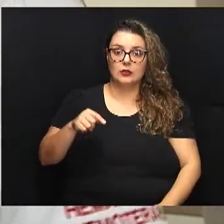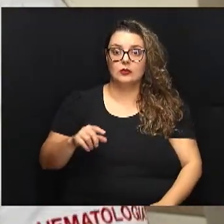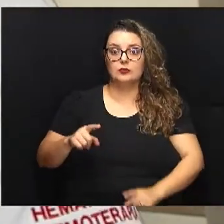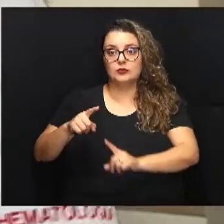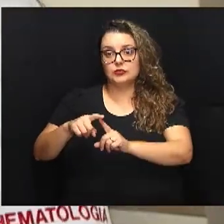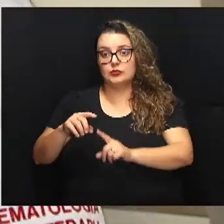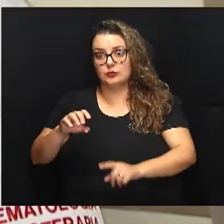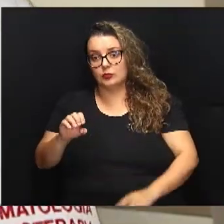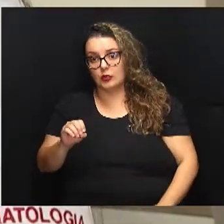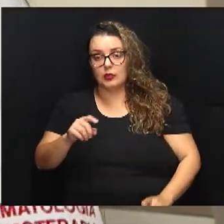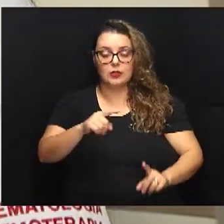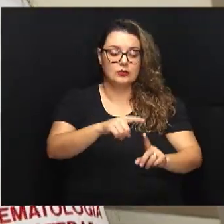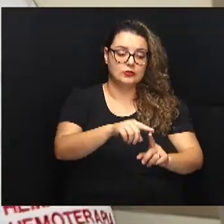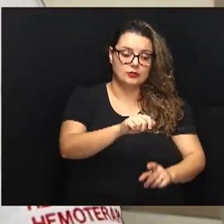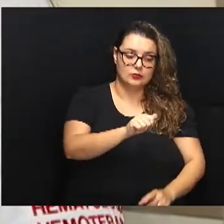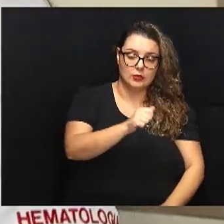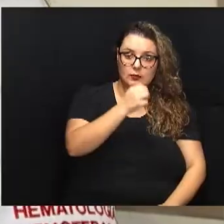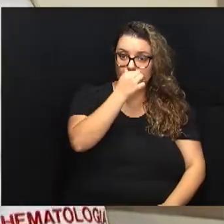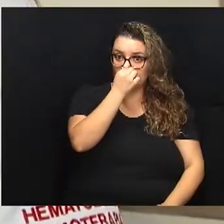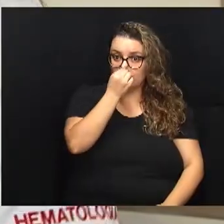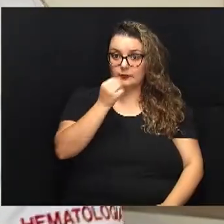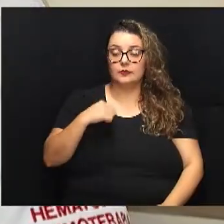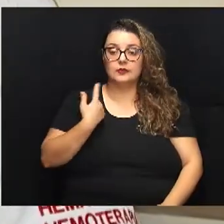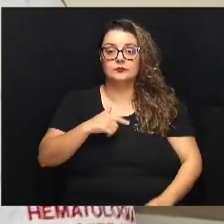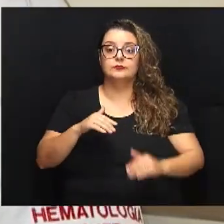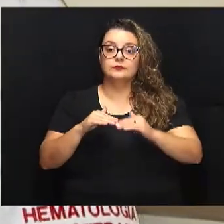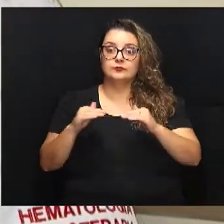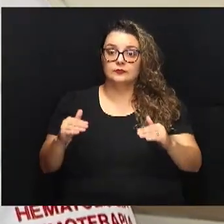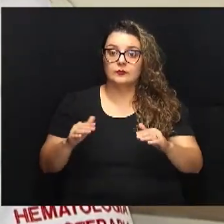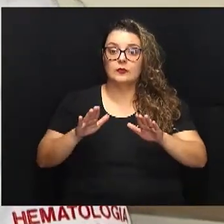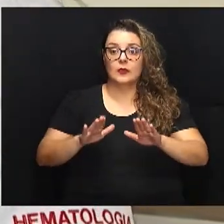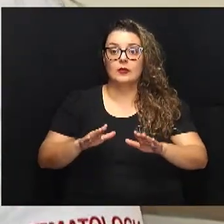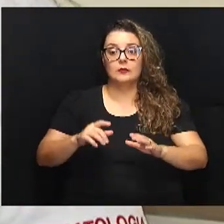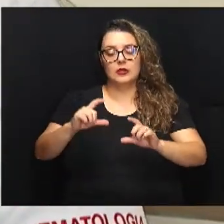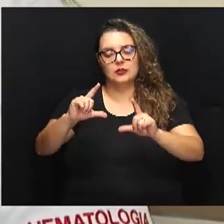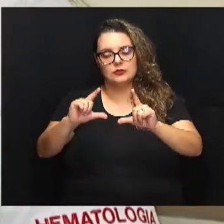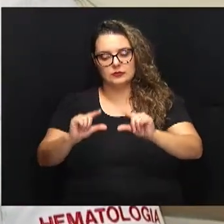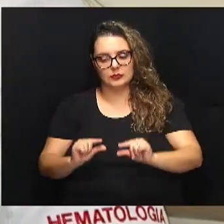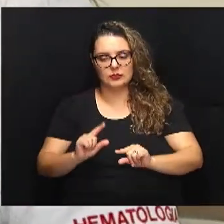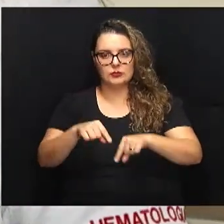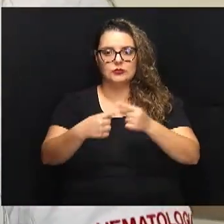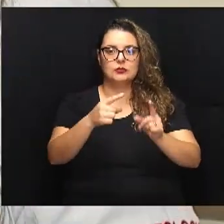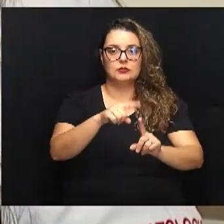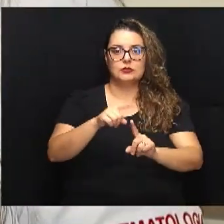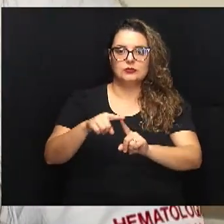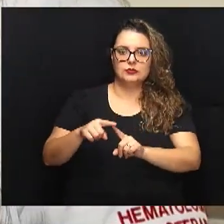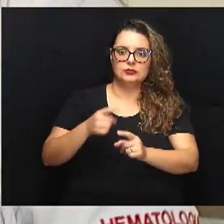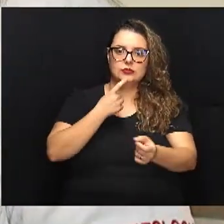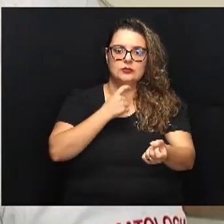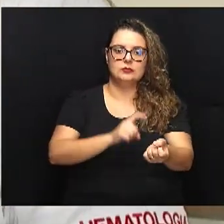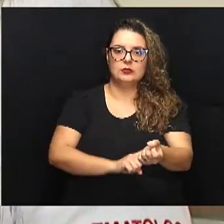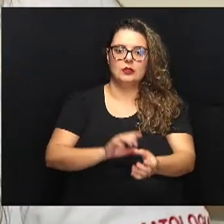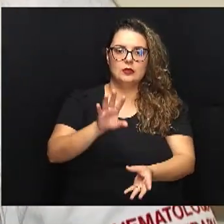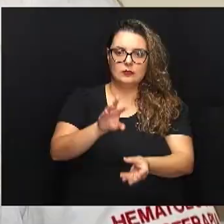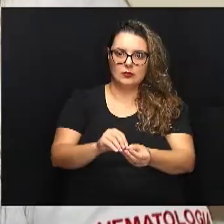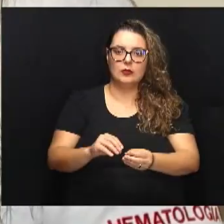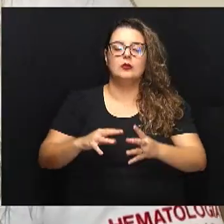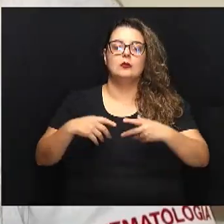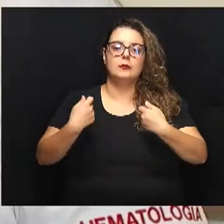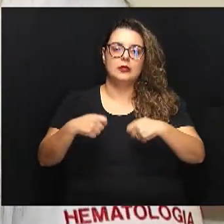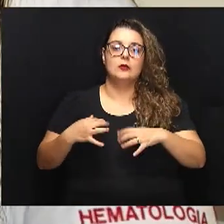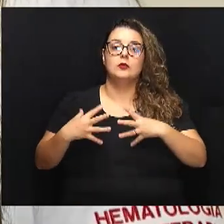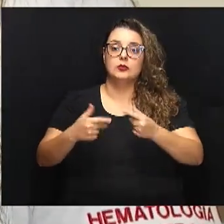gente continua, sim, em situações estáveis, mas, porém, ainda abaixo dos outros tipos sanguíneos. Então, em resumo, precisamos de todos os